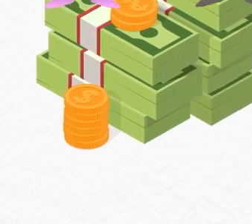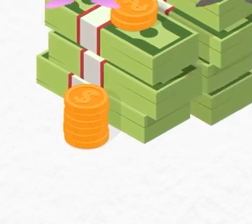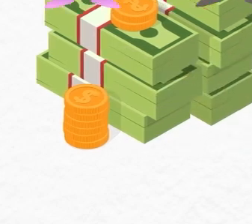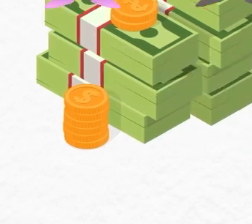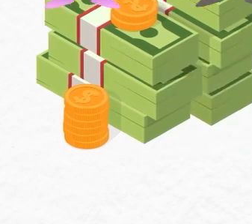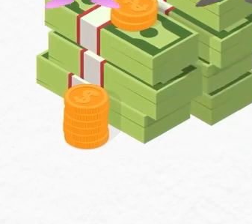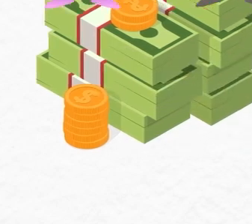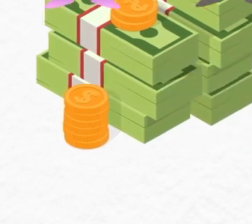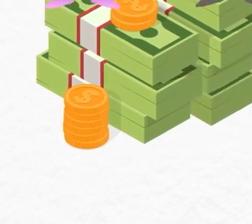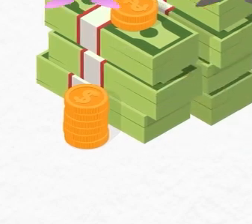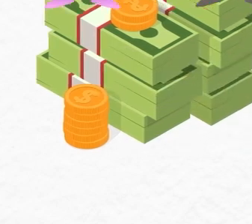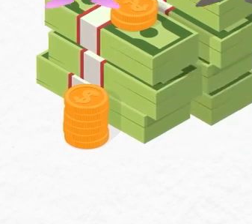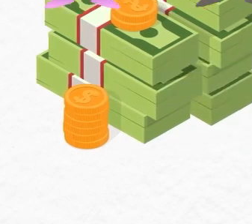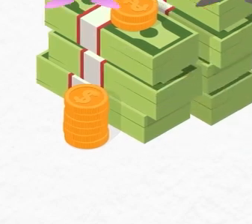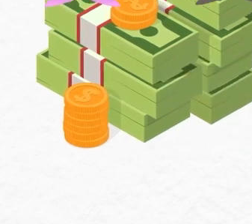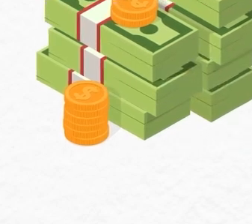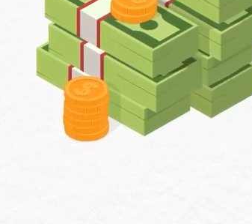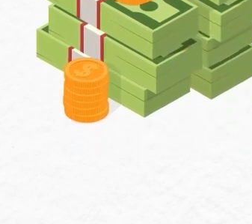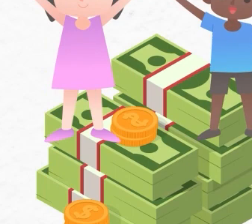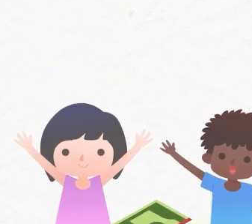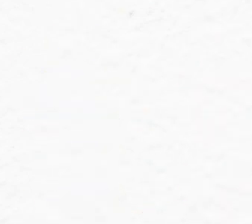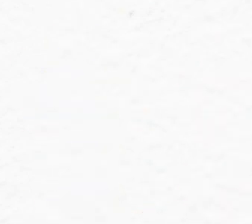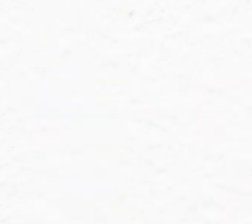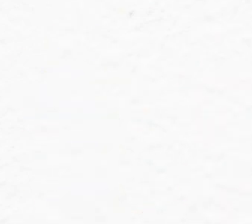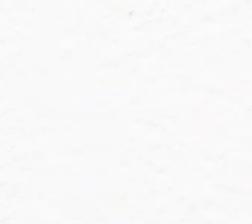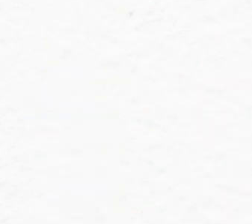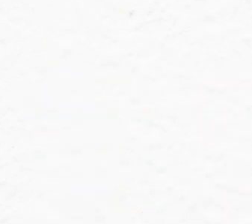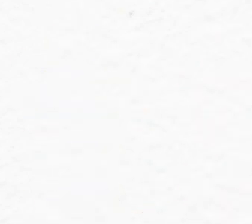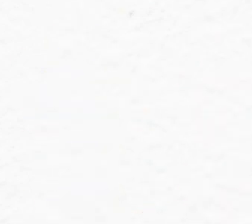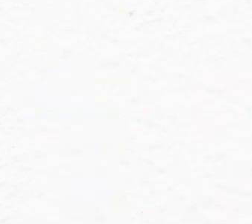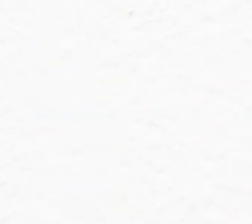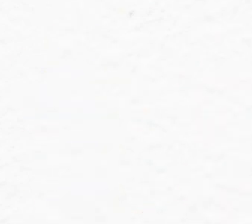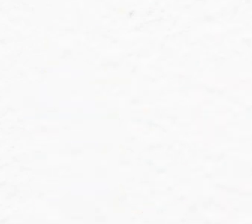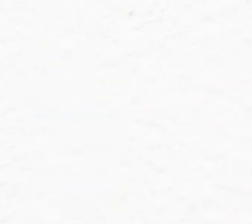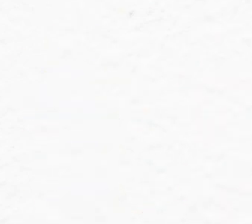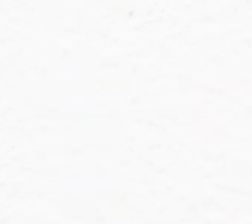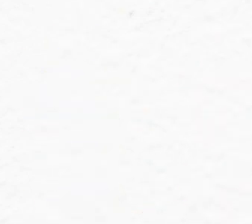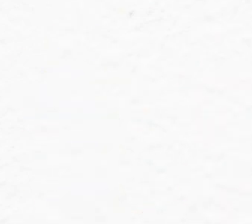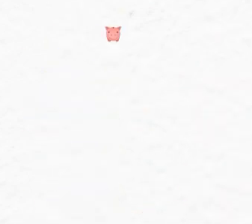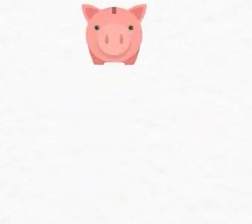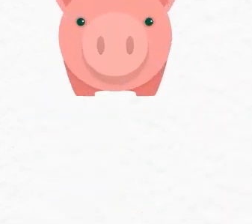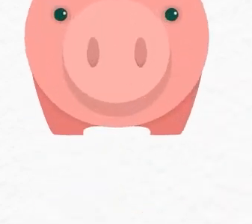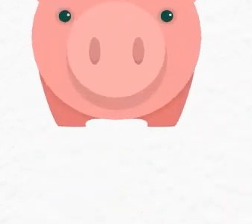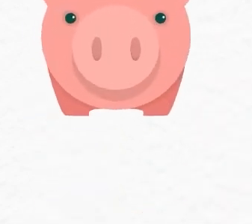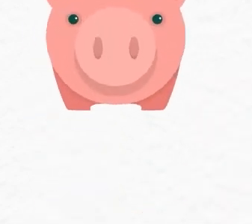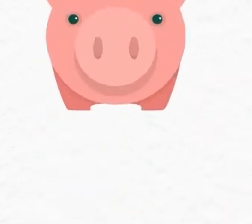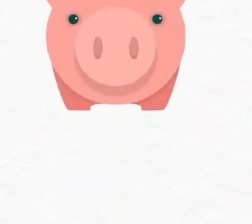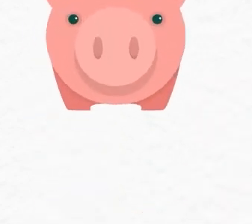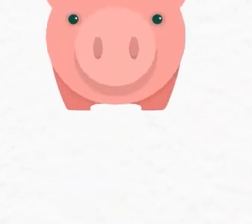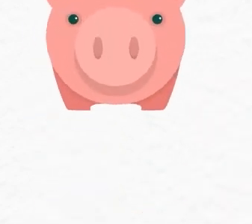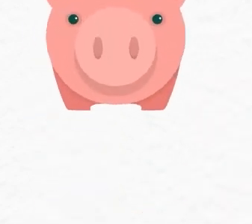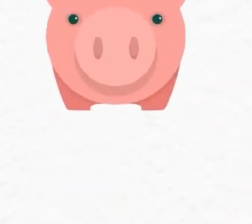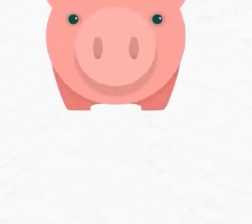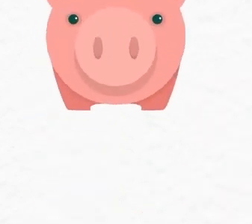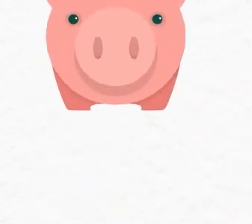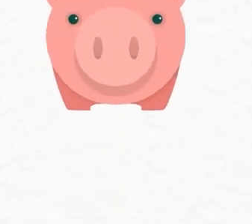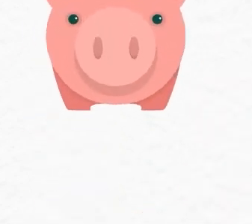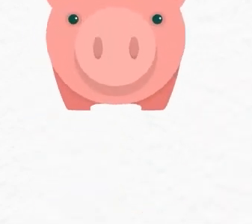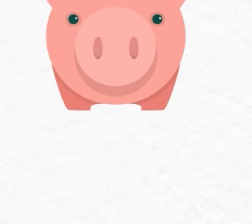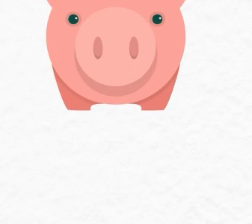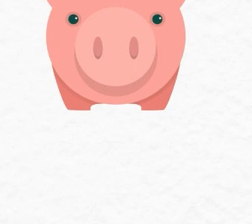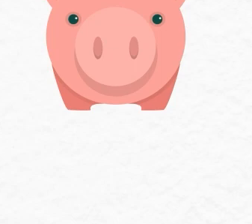ou fracionado para diversos projetos. Além dos 6%, existe a possibilidade de uma